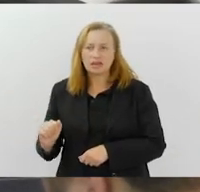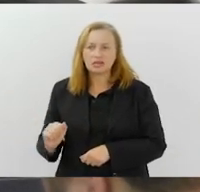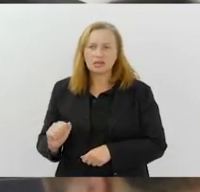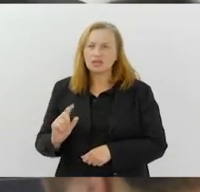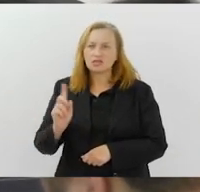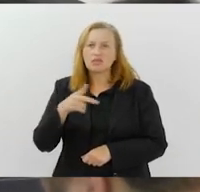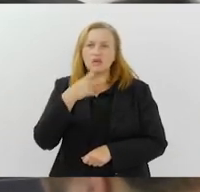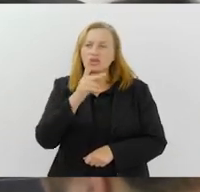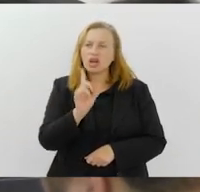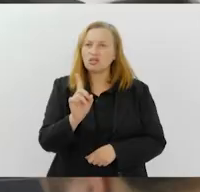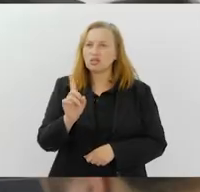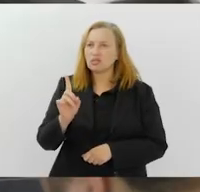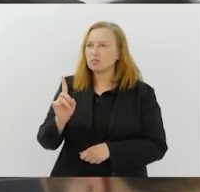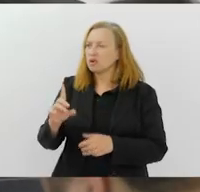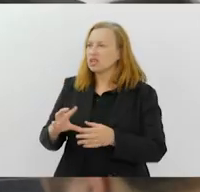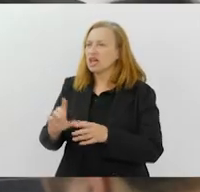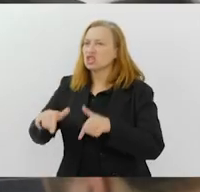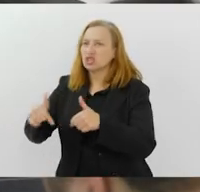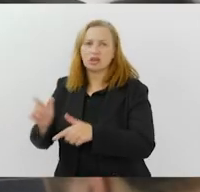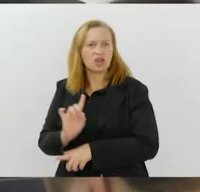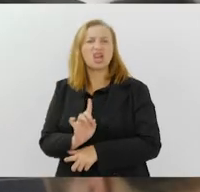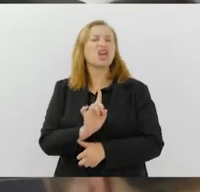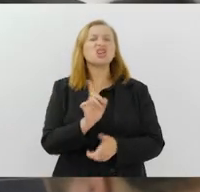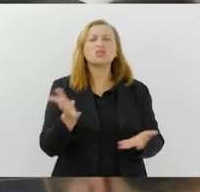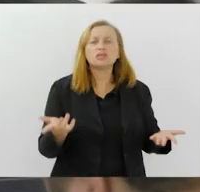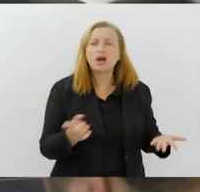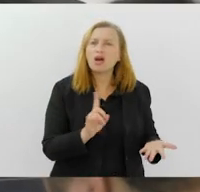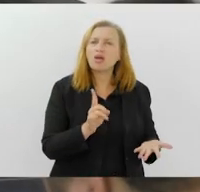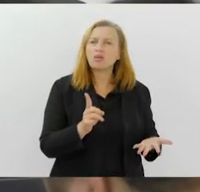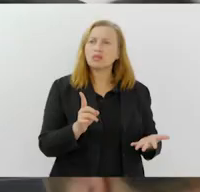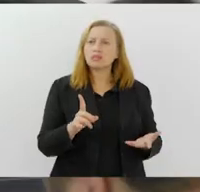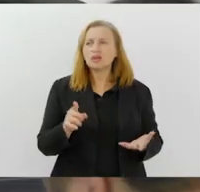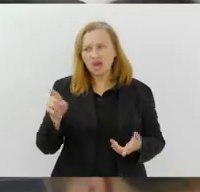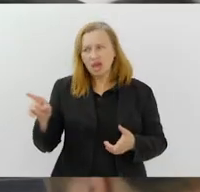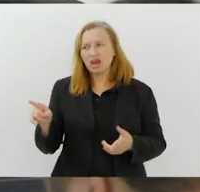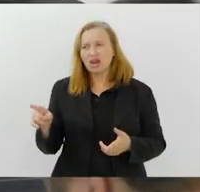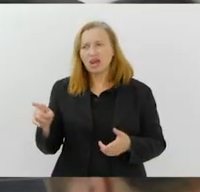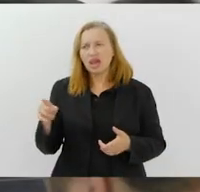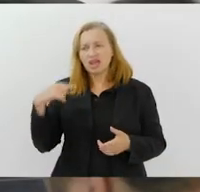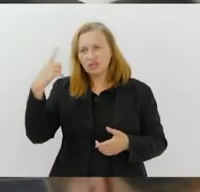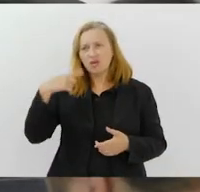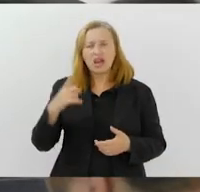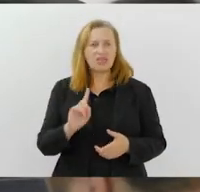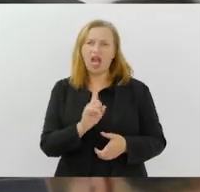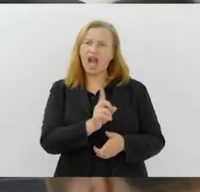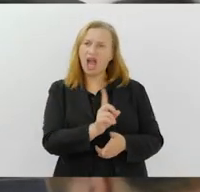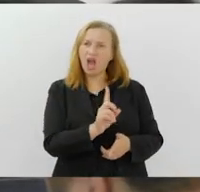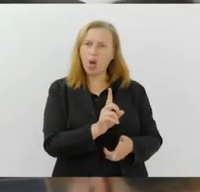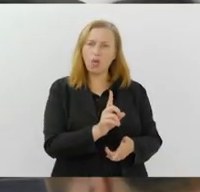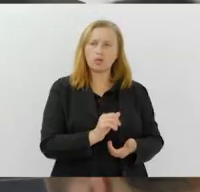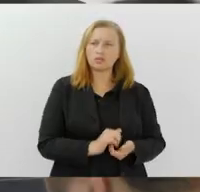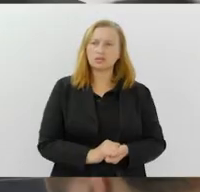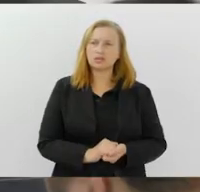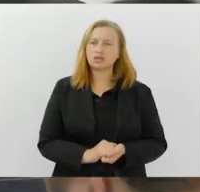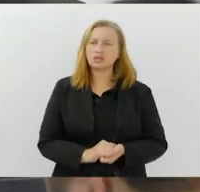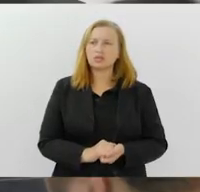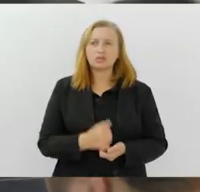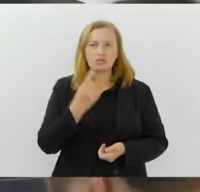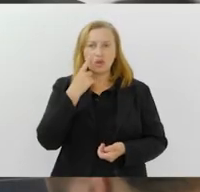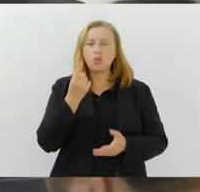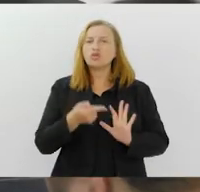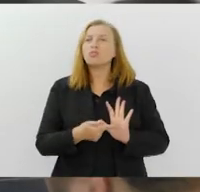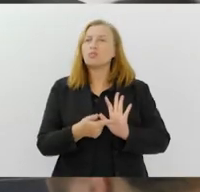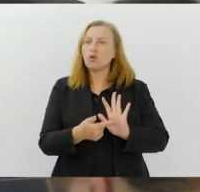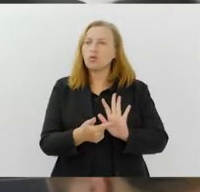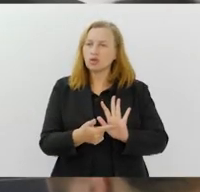senora não se mete não que isso aqui falei que isso não é assim não quero ver vamos ver não vamos ver quando ele mostra